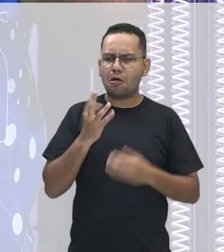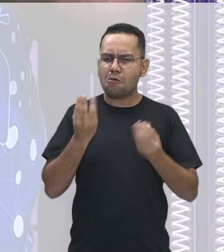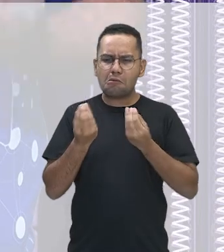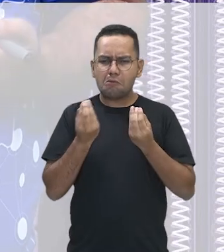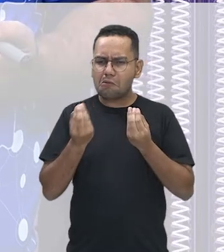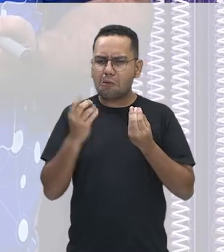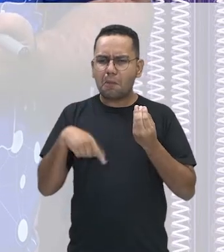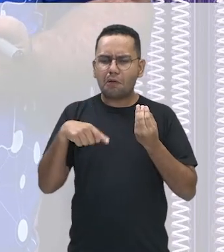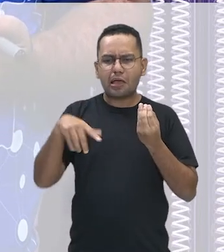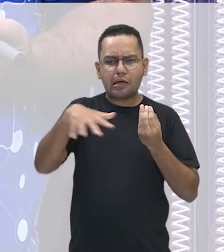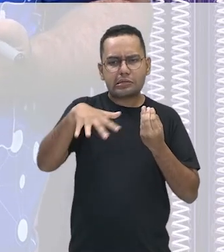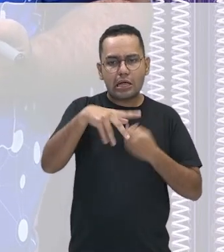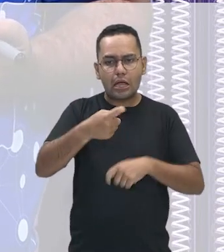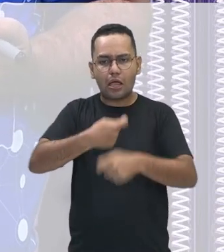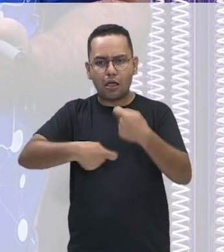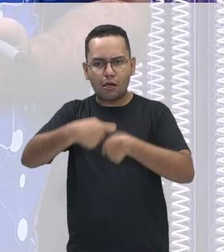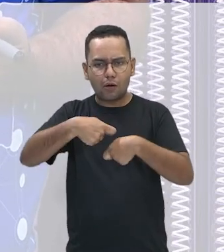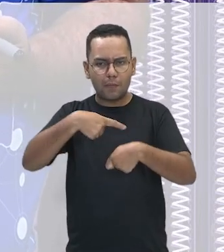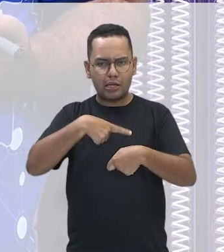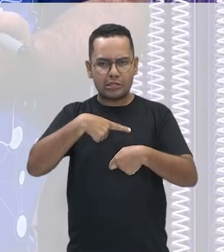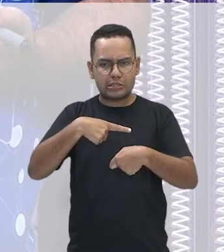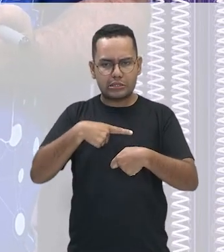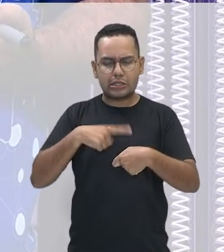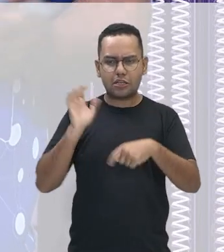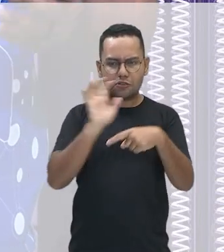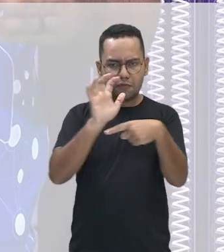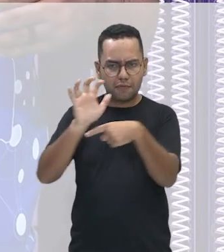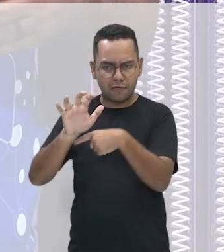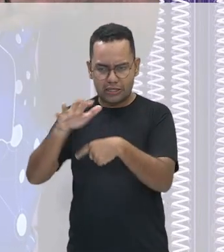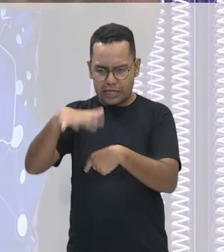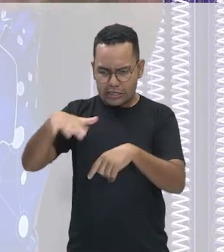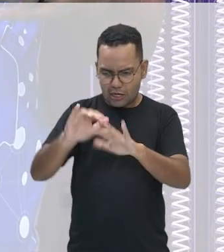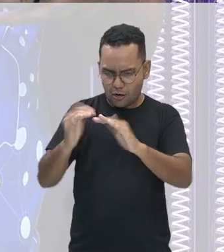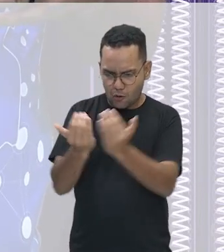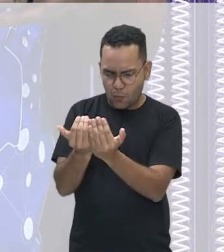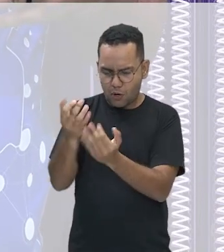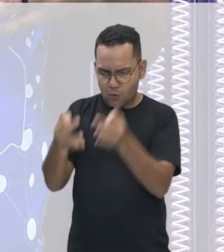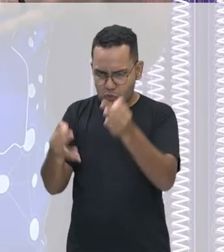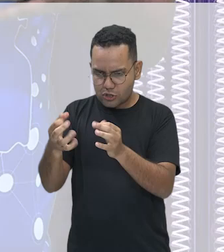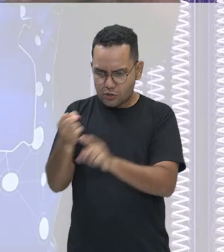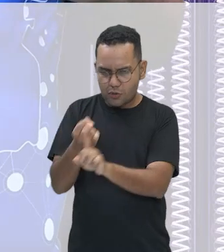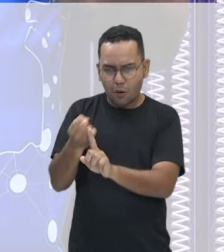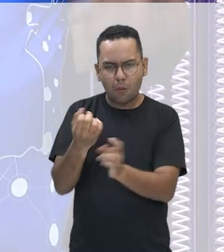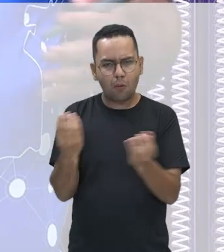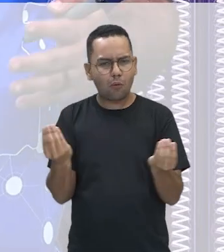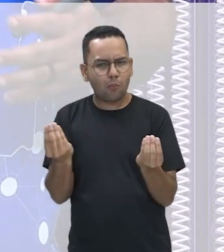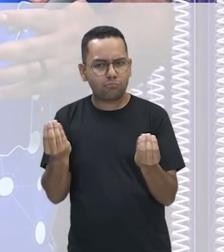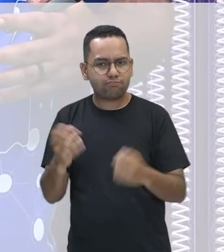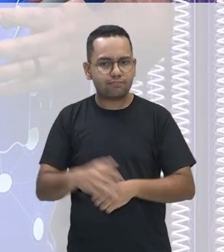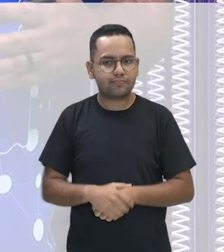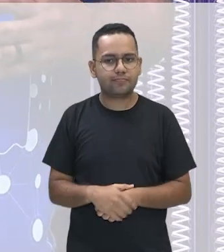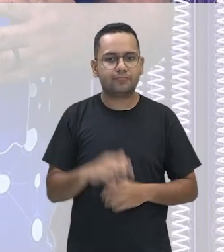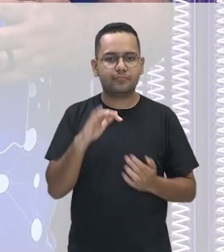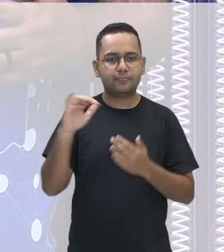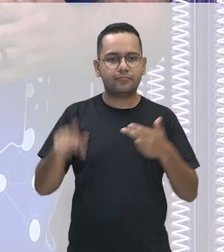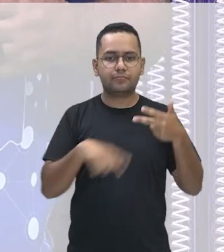justiça social em nossas comunidades? Também nós temos a dimensão da sustentabilidade. Como devemos tratar